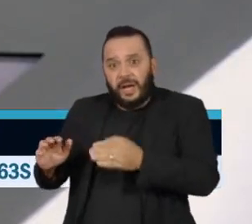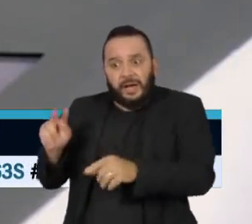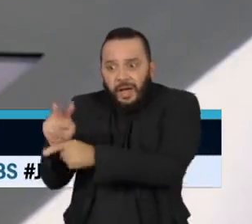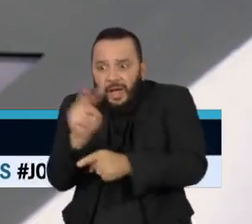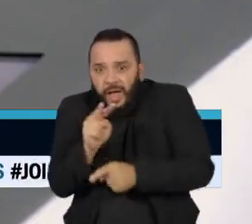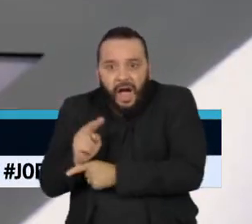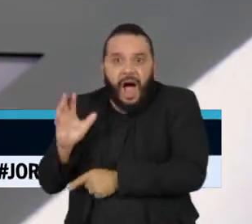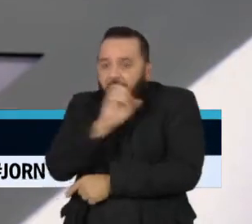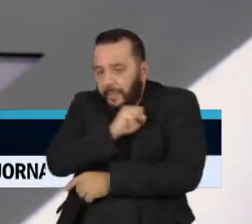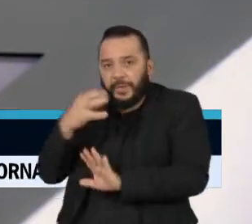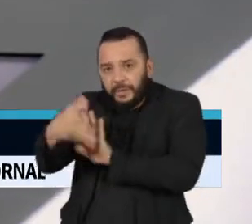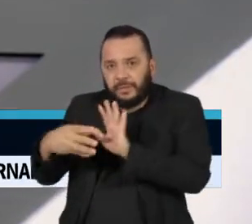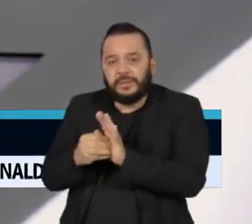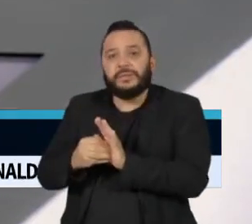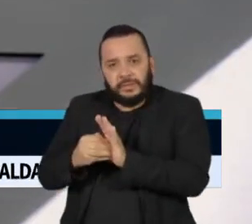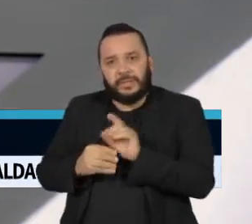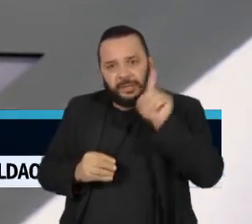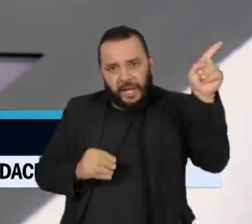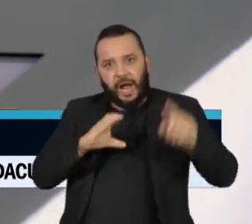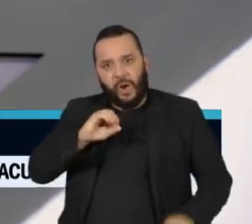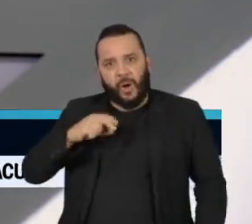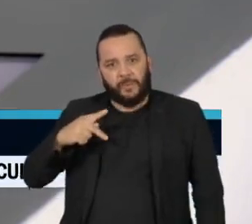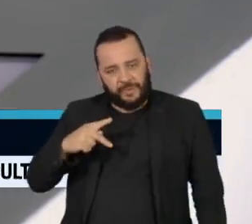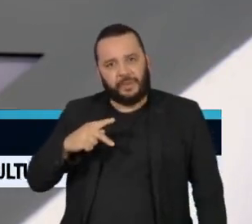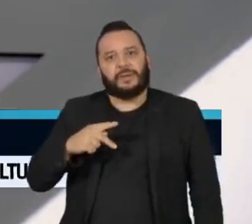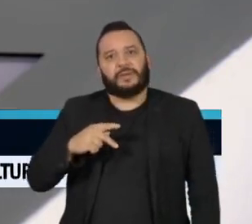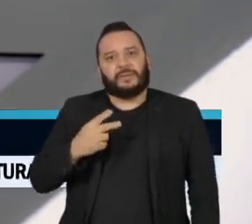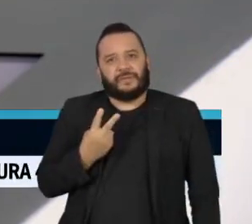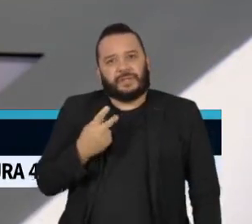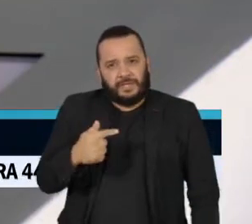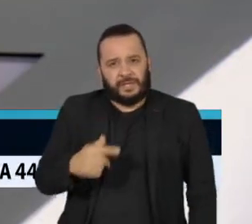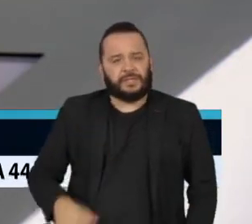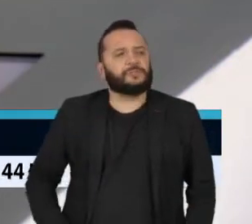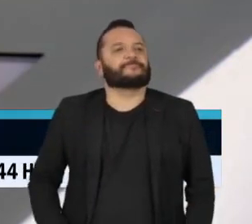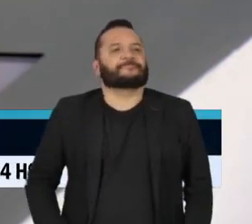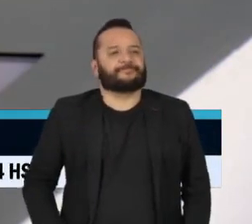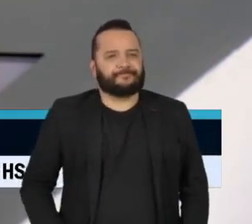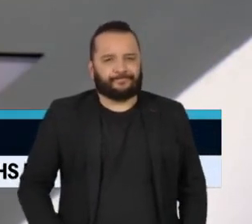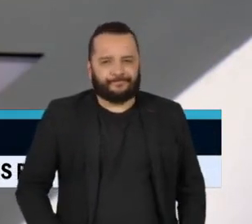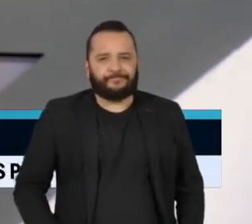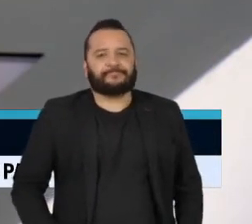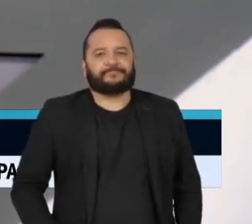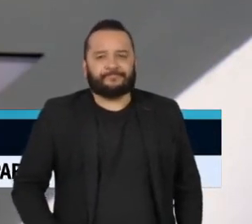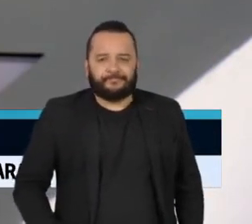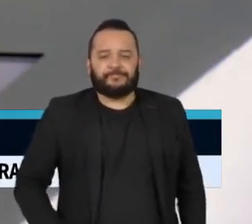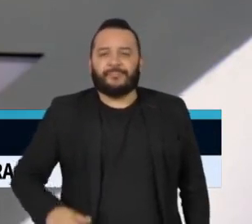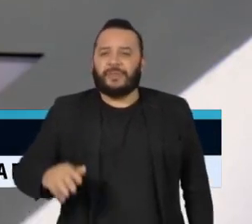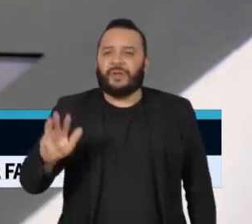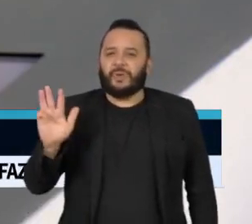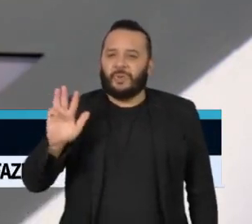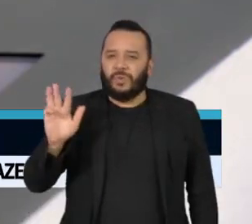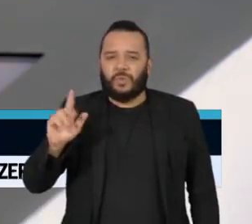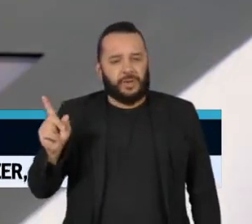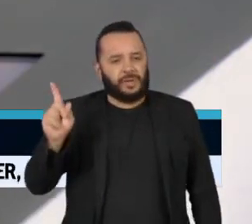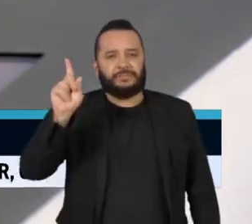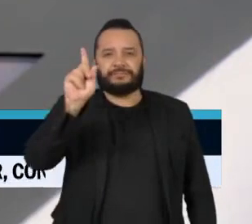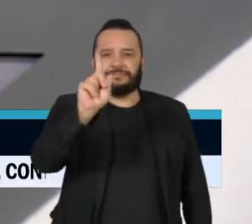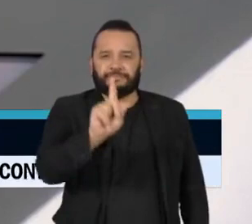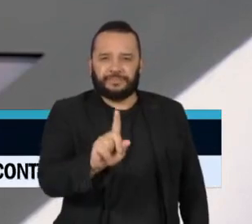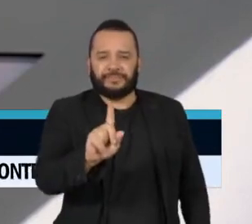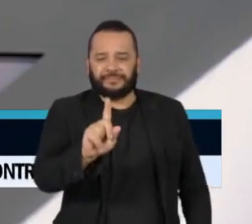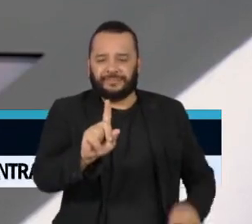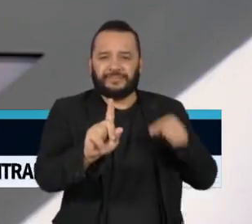para essa presença do Lula na COP 27 uma um prestígio extraordinário porque você